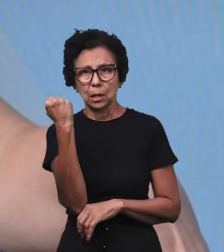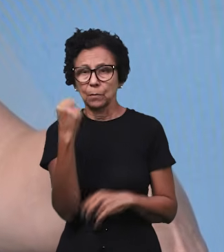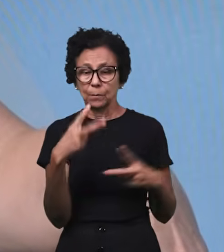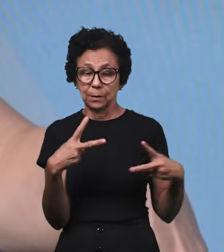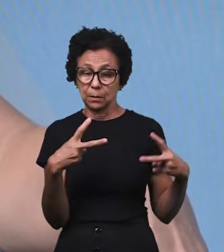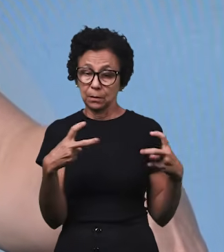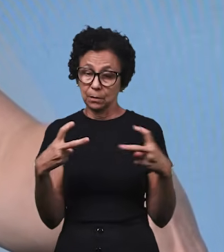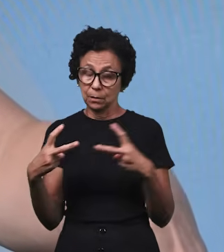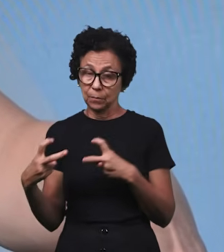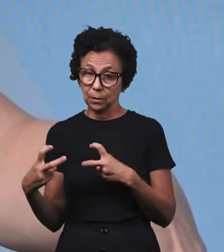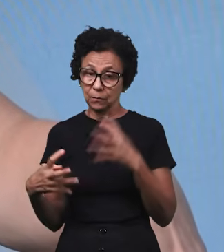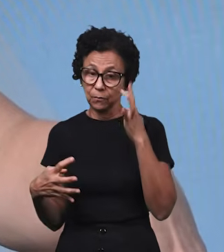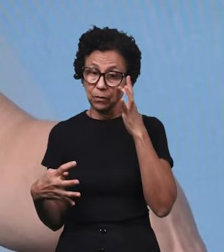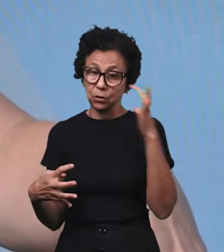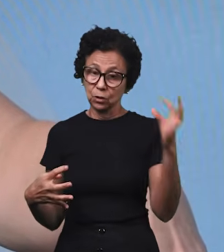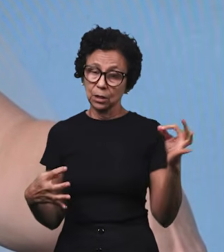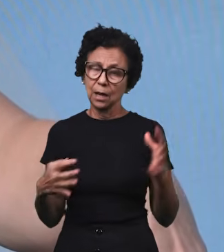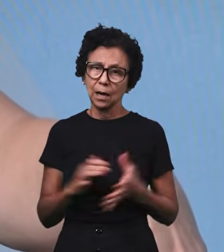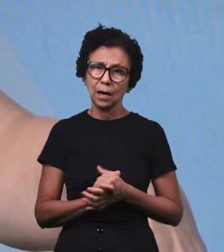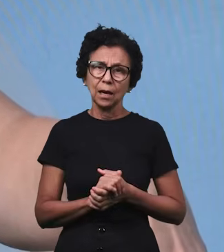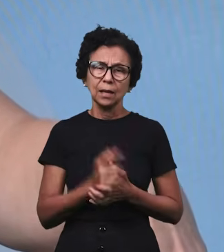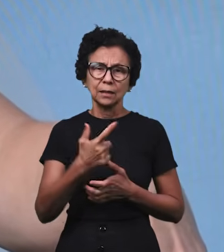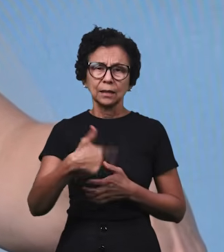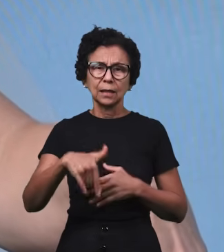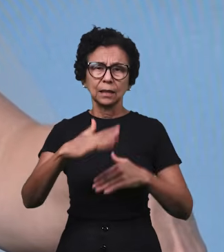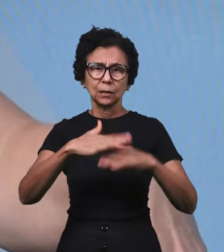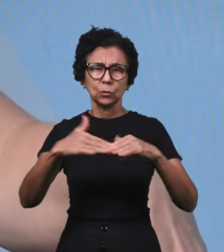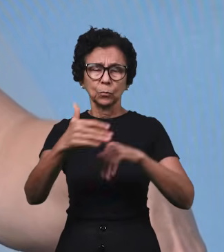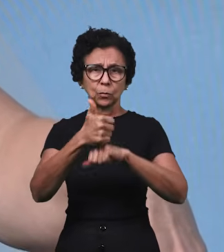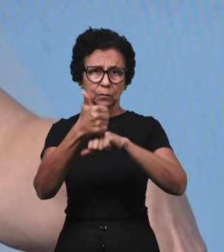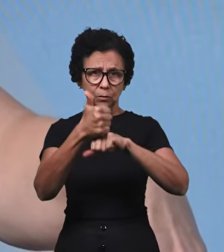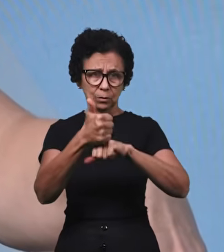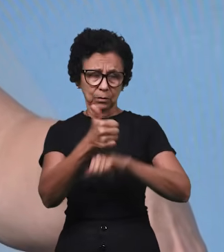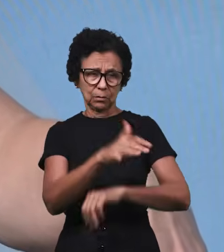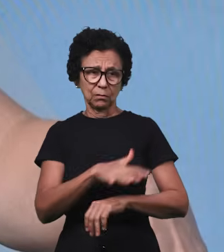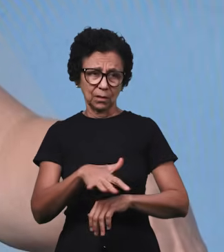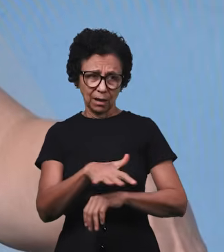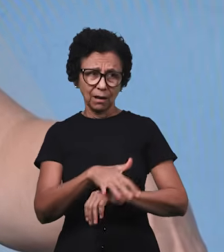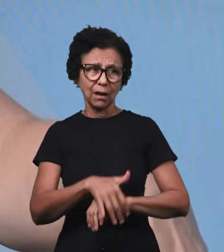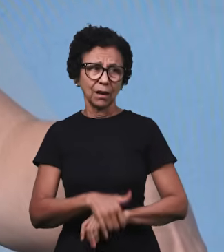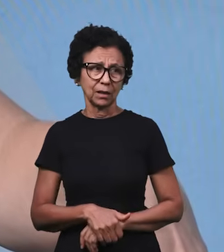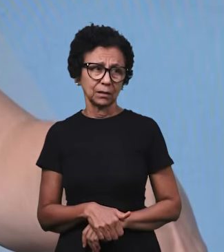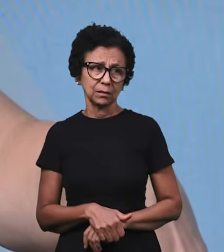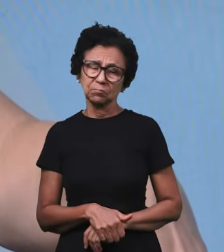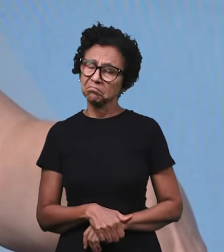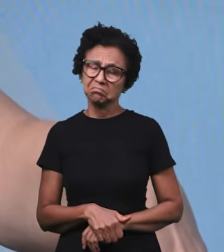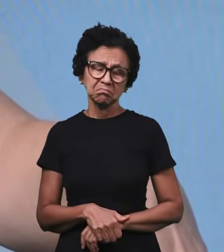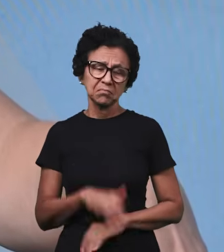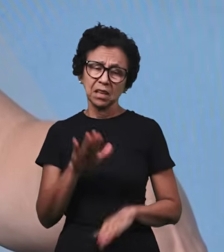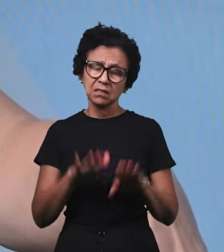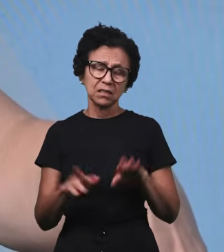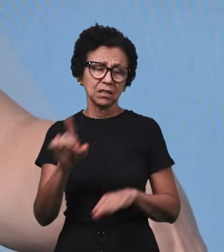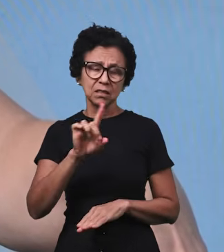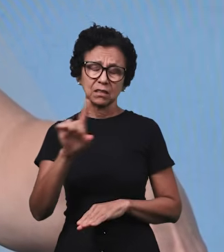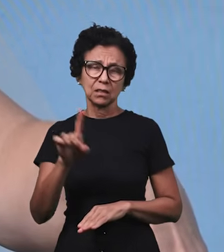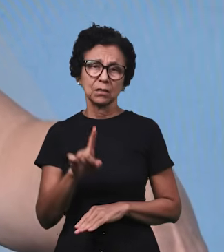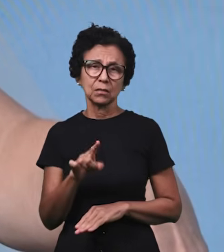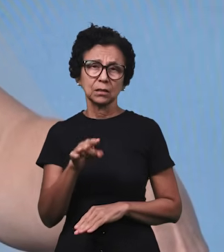vigilância. Precisa ser do nefrologista? Nem sempre. Se você conseguiu, por